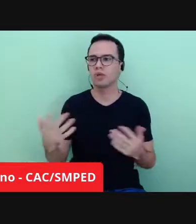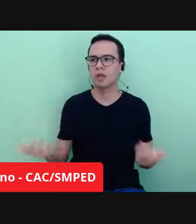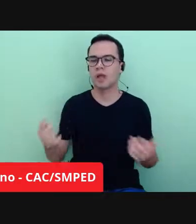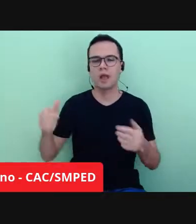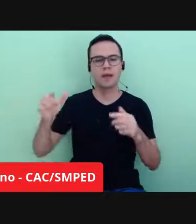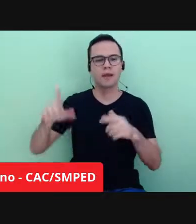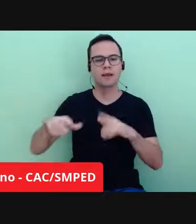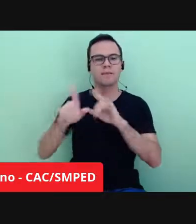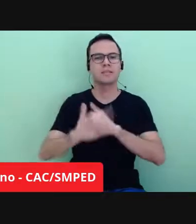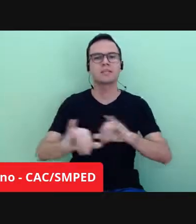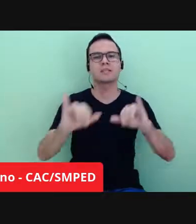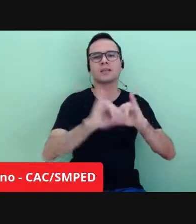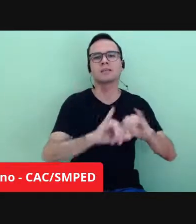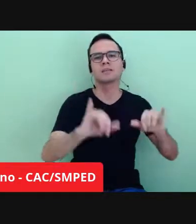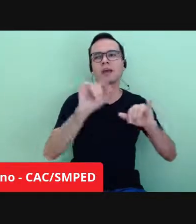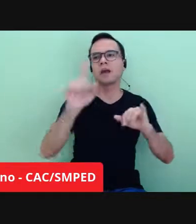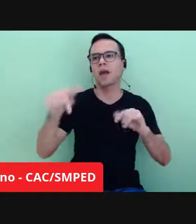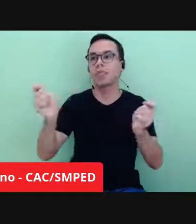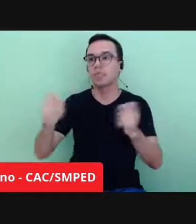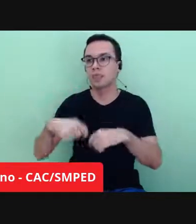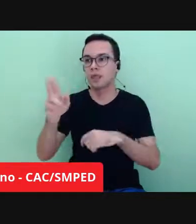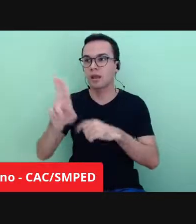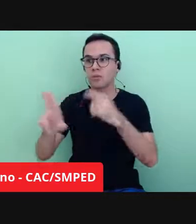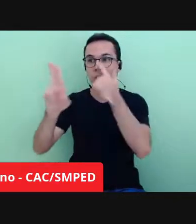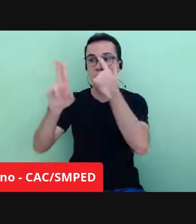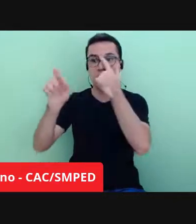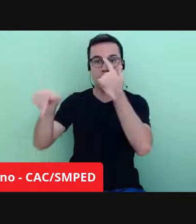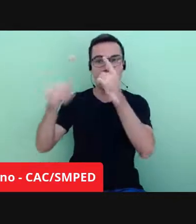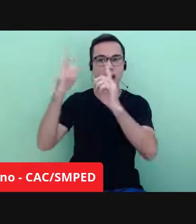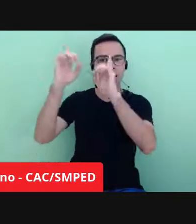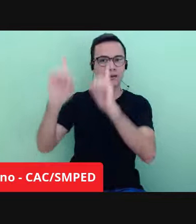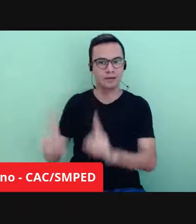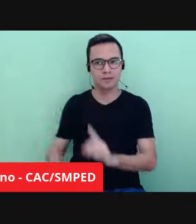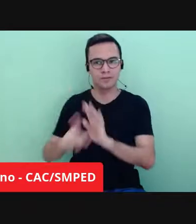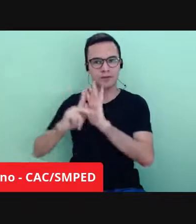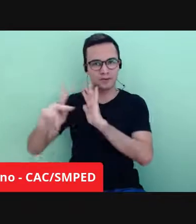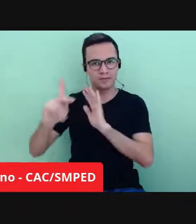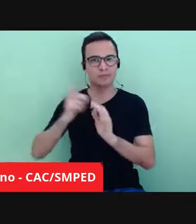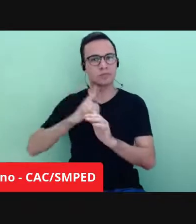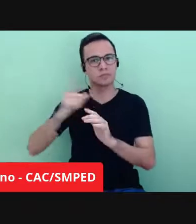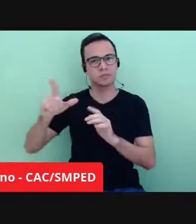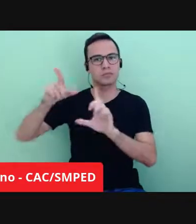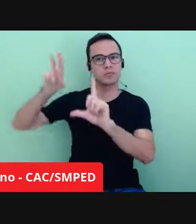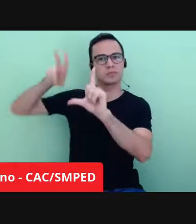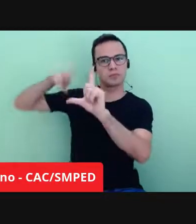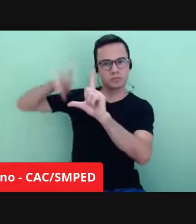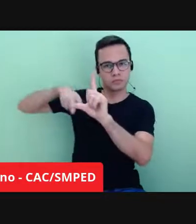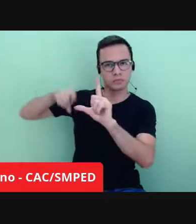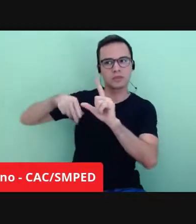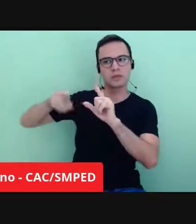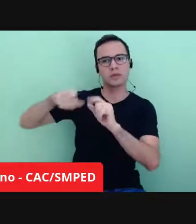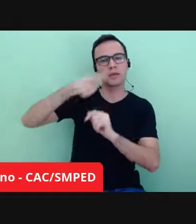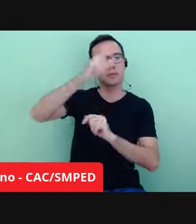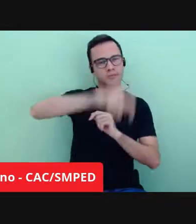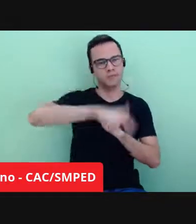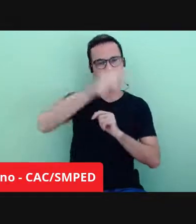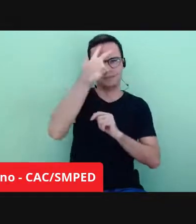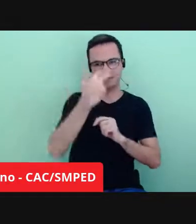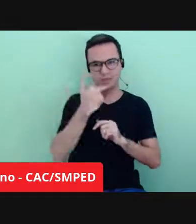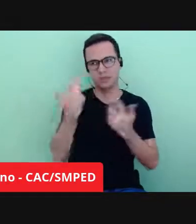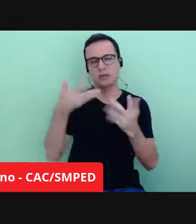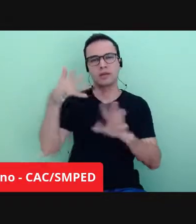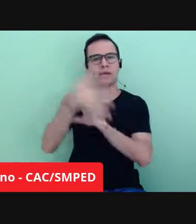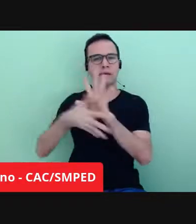a divulgação de quais recursos de acessibilidade vai ter. Se vai ter audiodescrição para pessoa cega, se vai ter